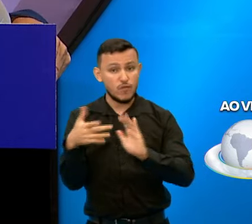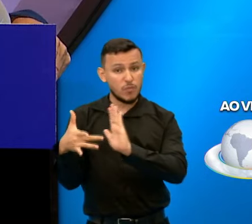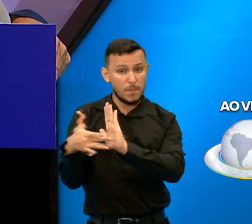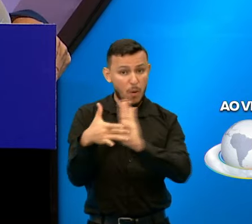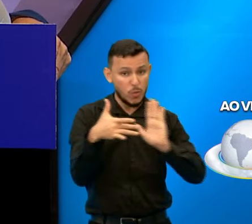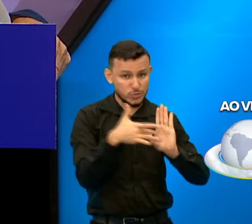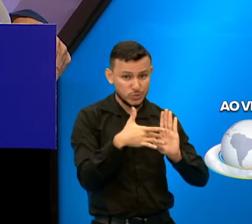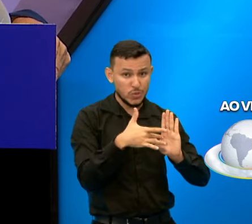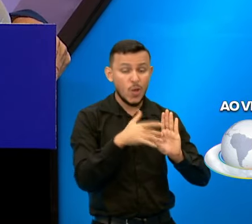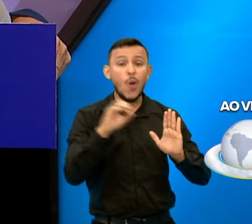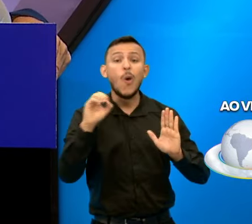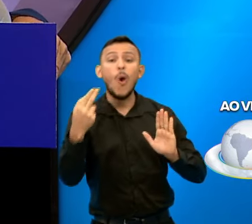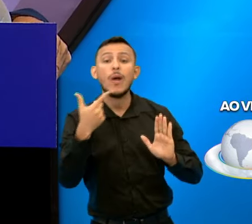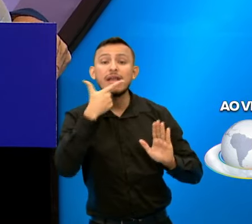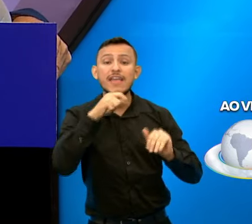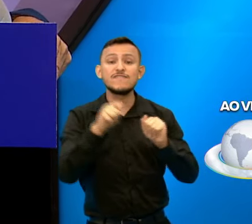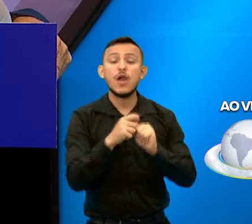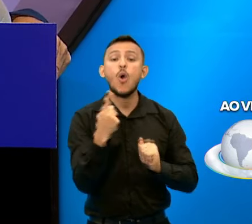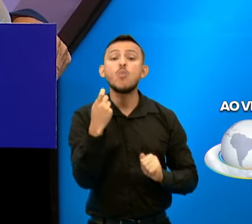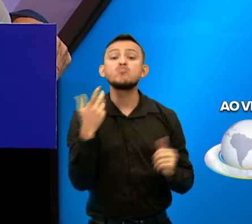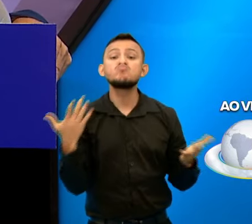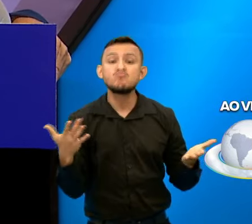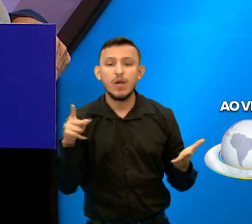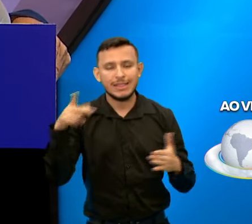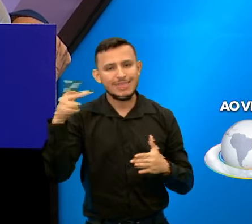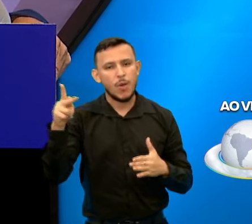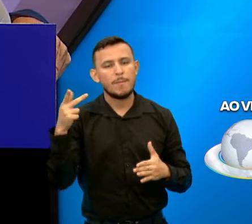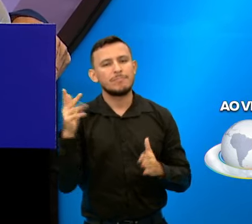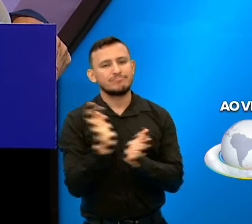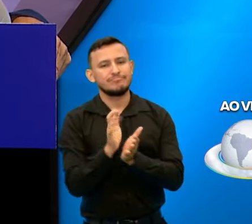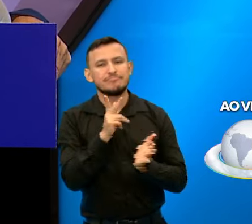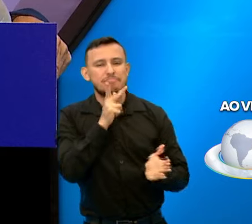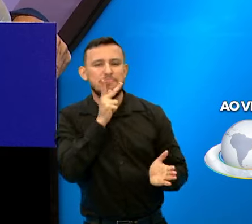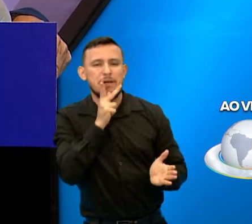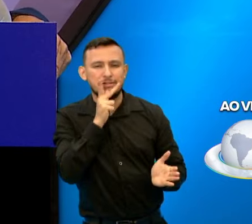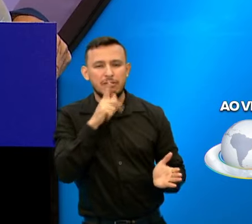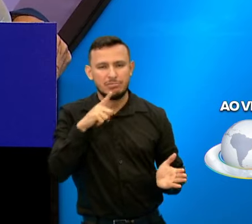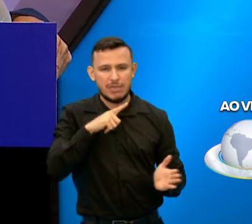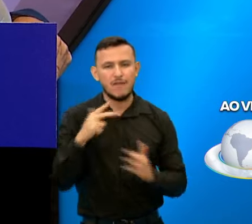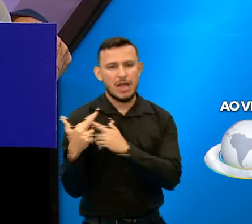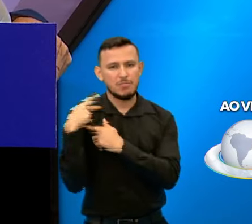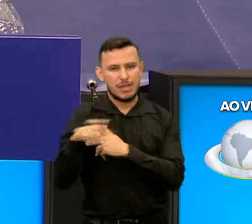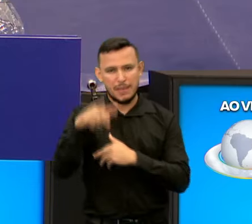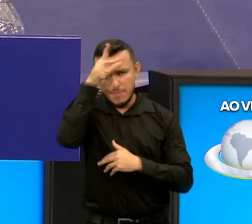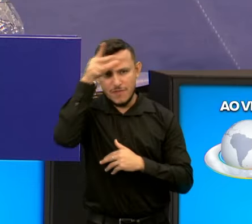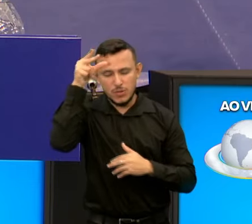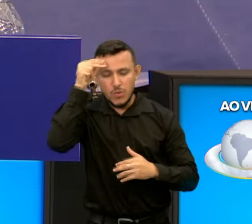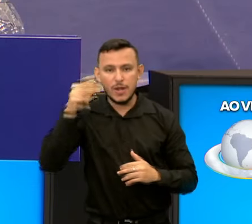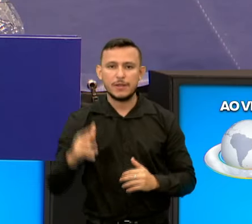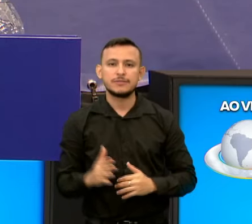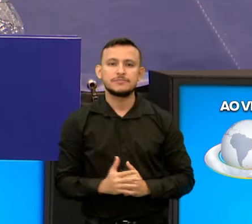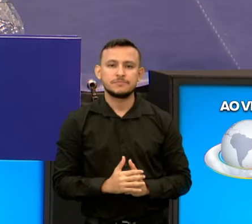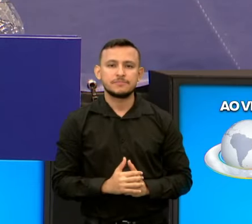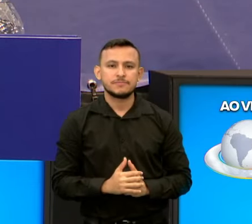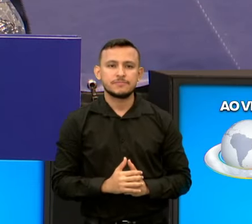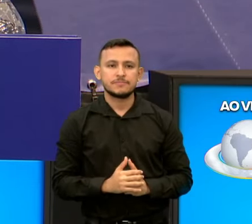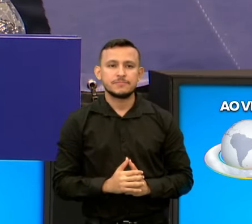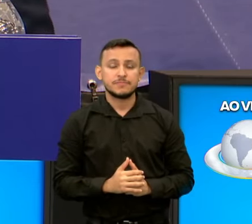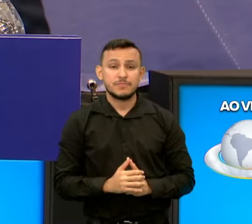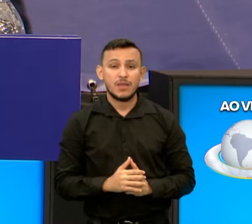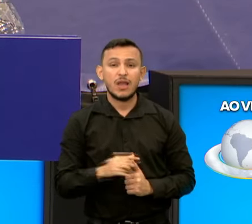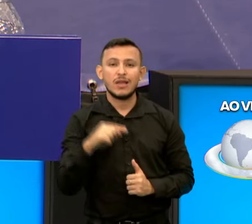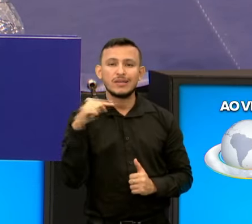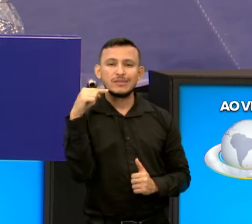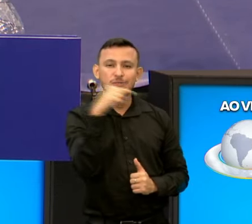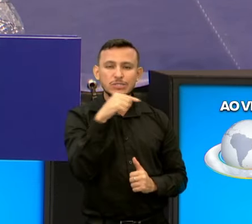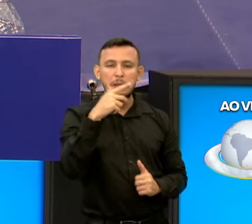saúde, candidato? Ou quem construiu um, como foi o seu partido, quando esteve à frente da prefeitura? O senhor, como